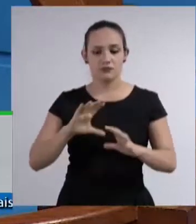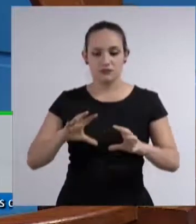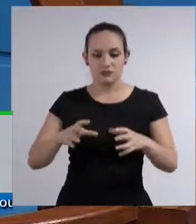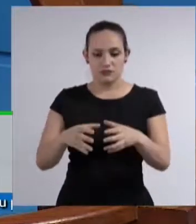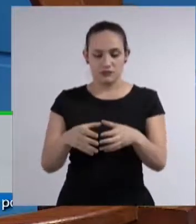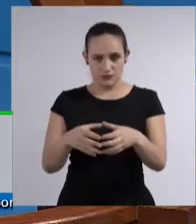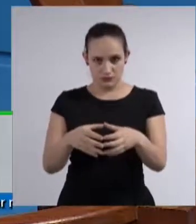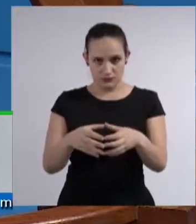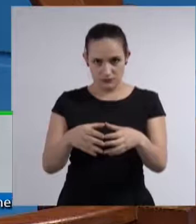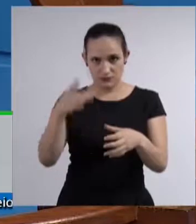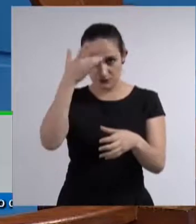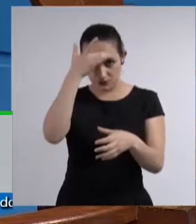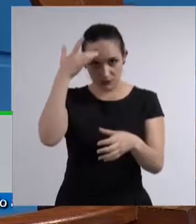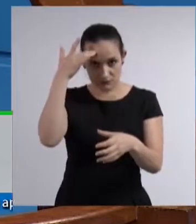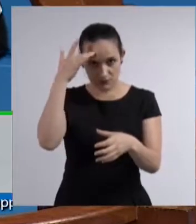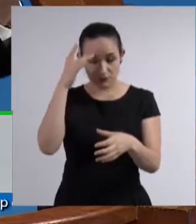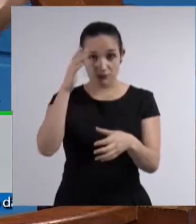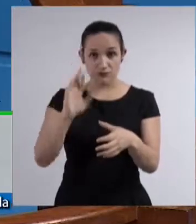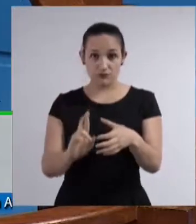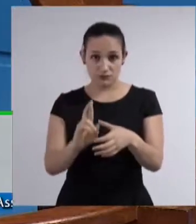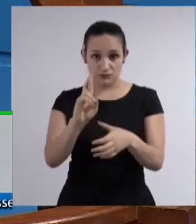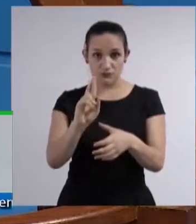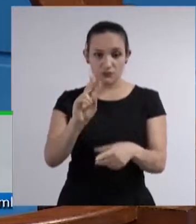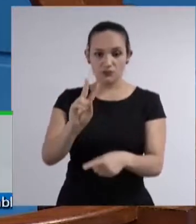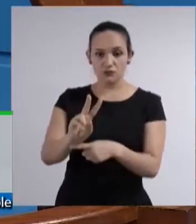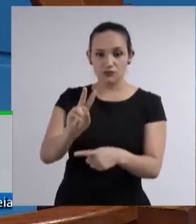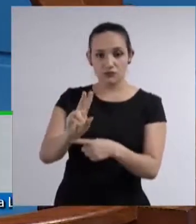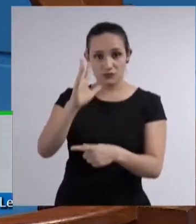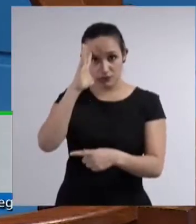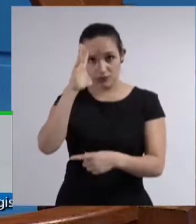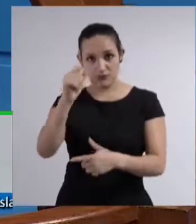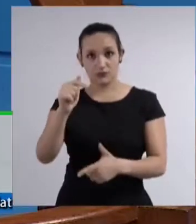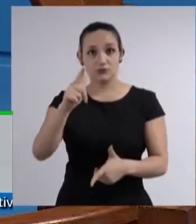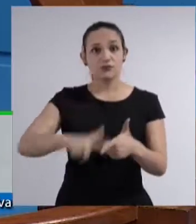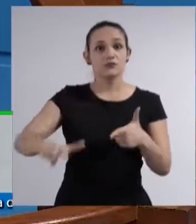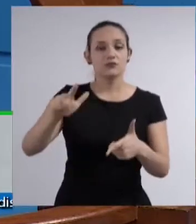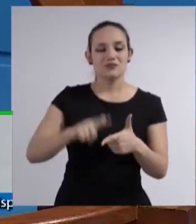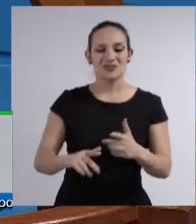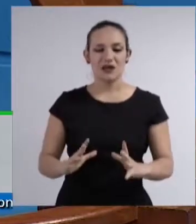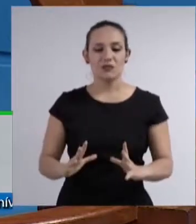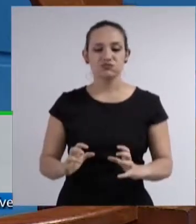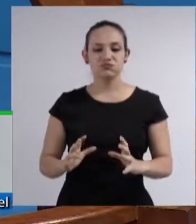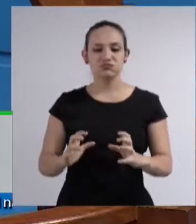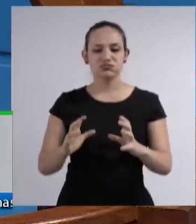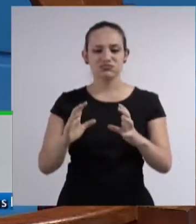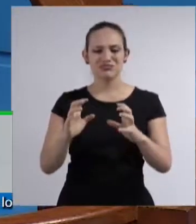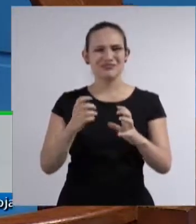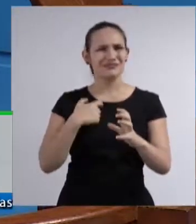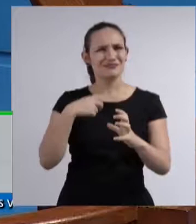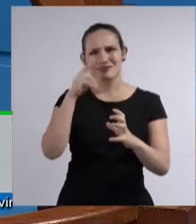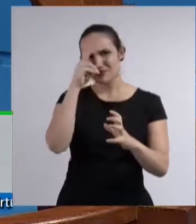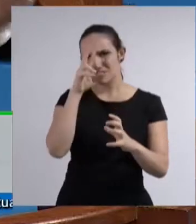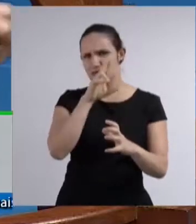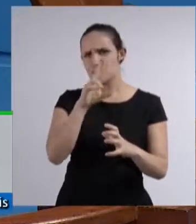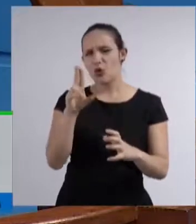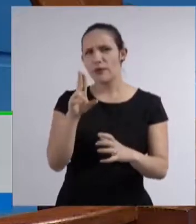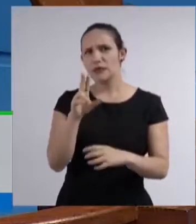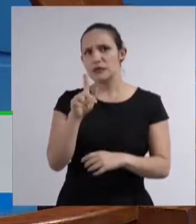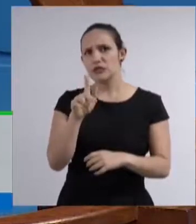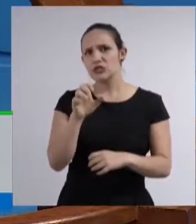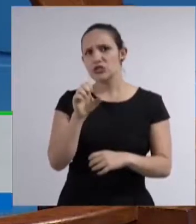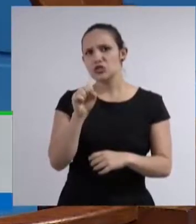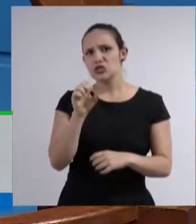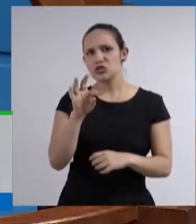comitê de gestão de conflitos, não sei bem se era esse nome, mas era um